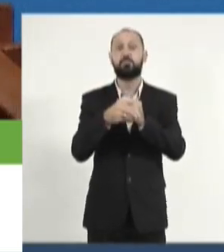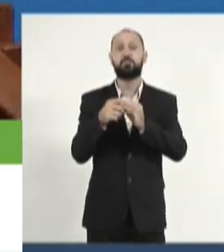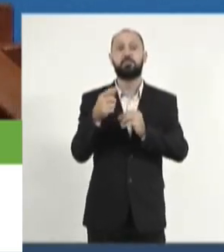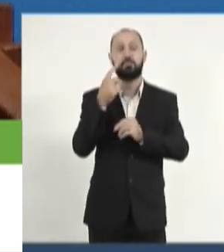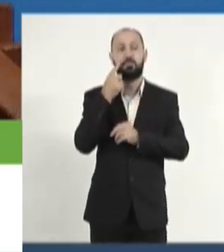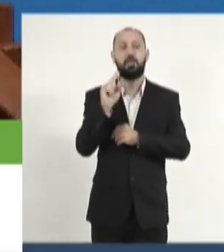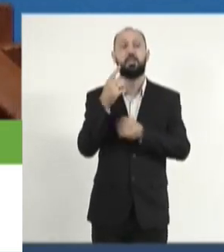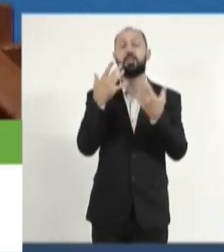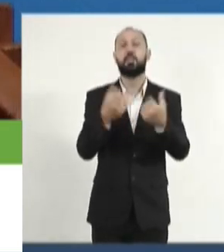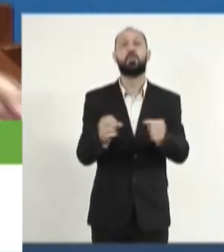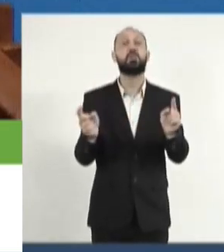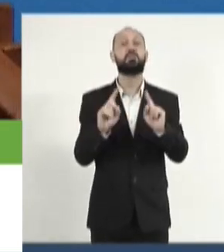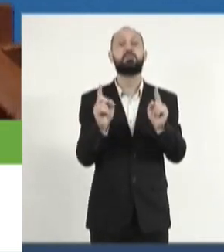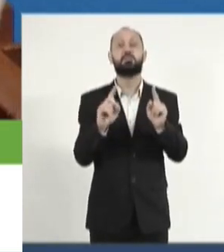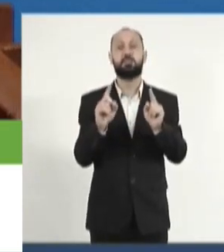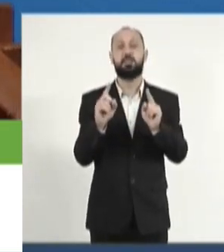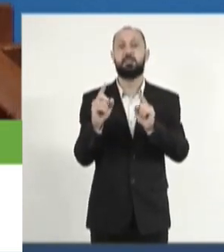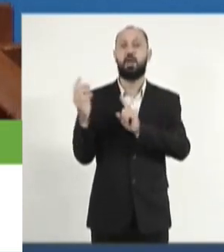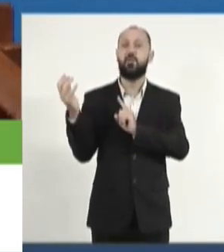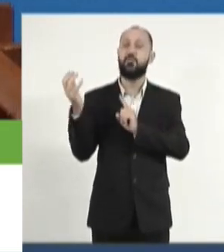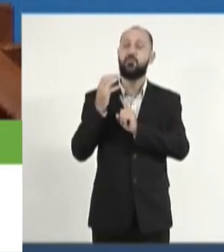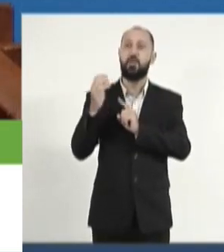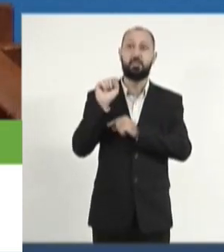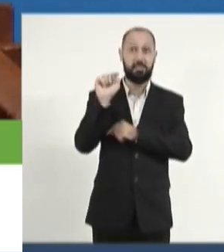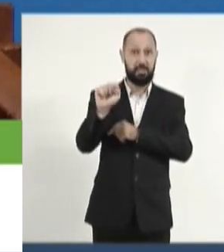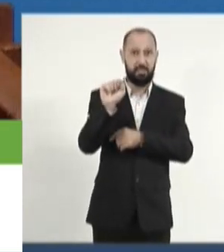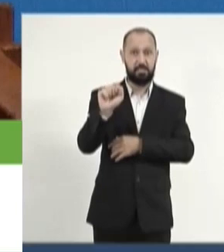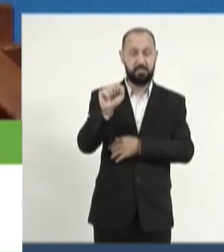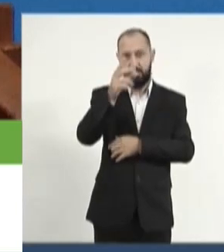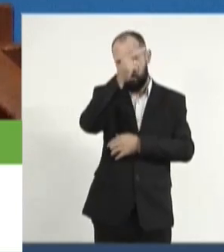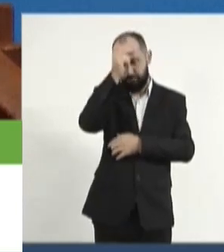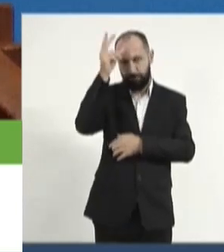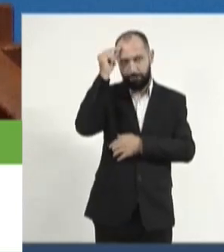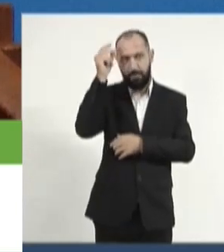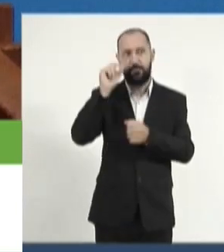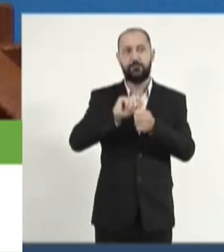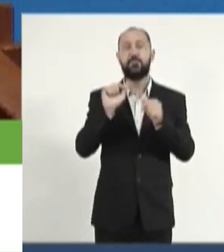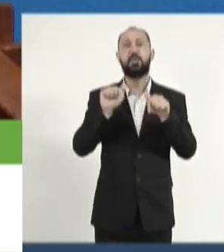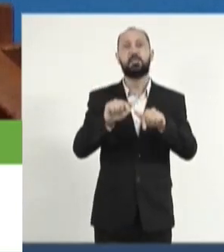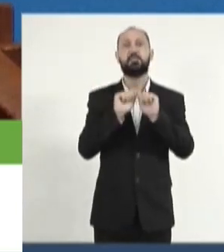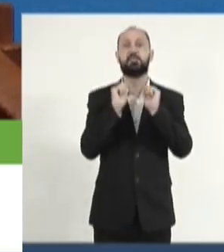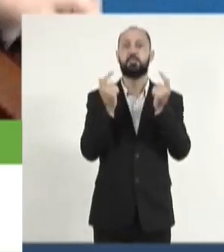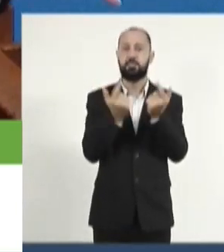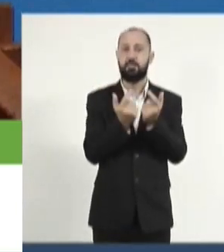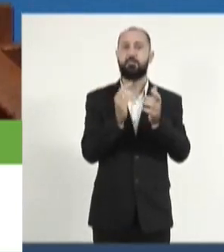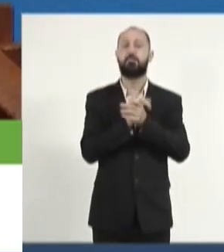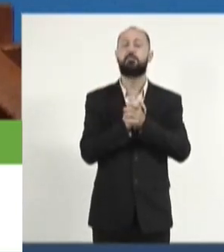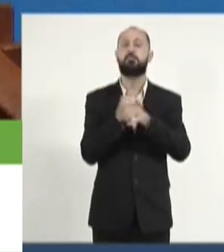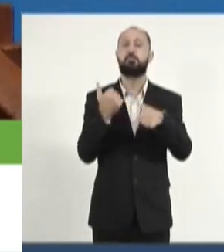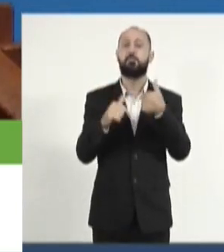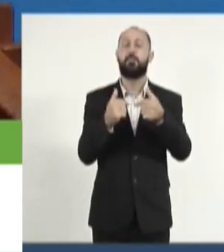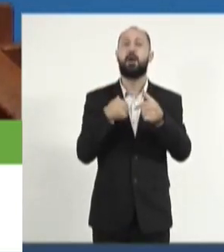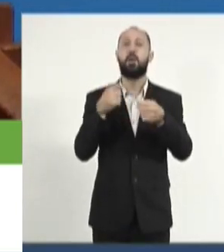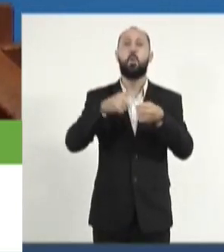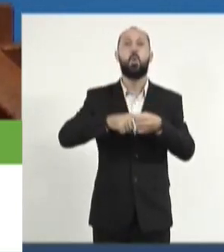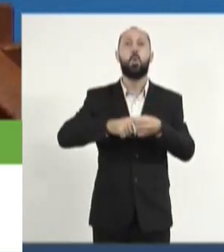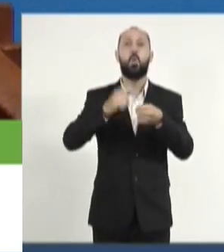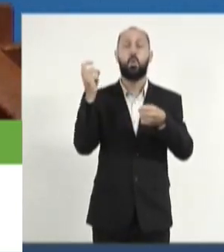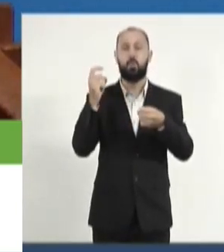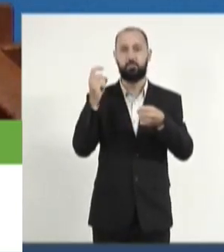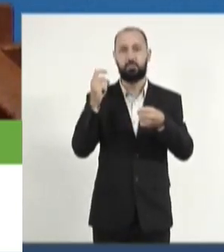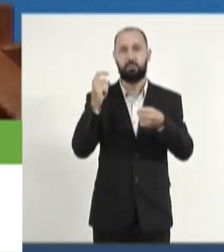me submeter à intervenção que esse prefeito fez nessa casa, atuando contra a independência